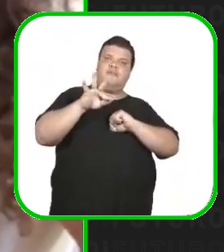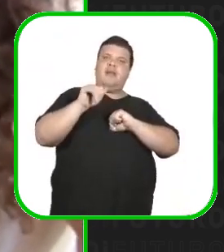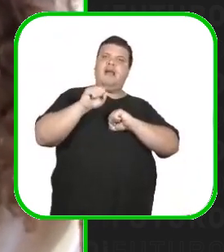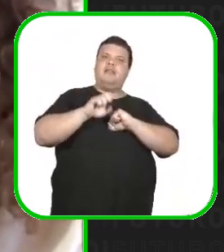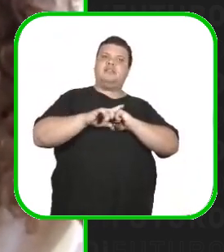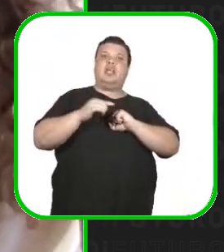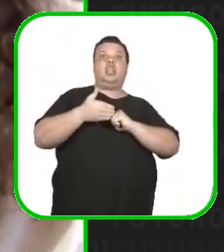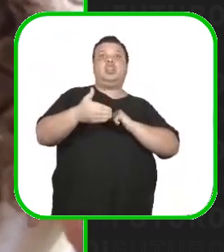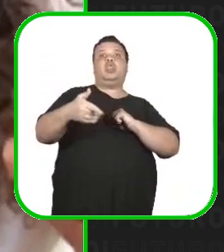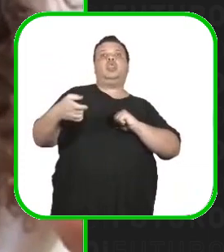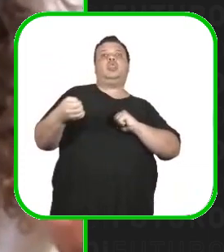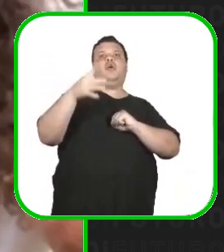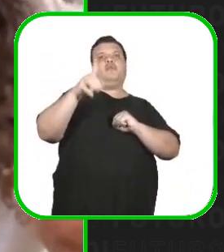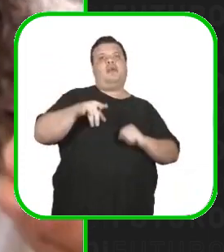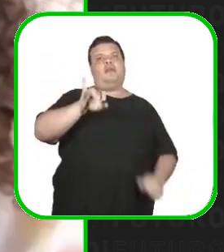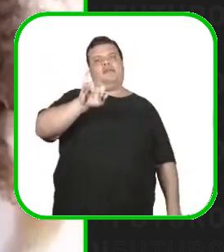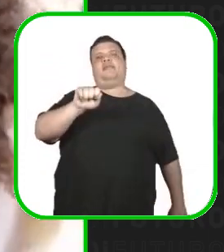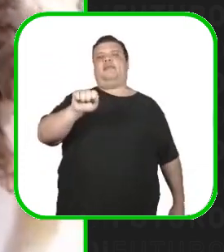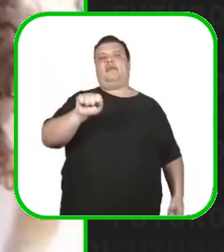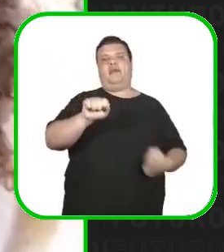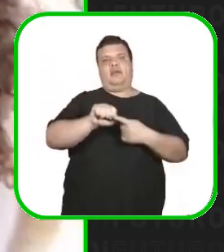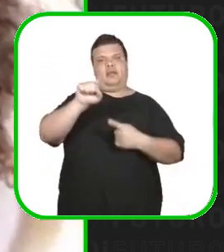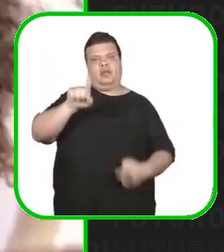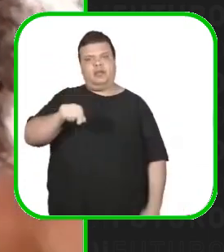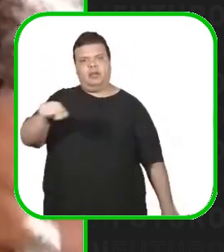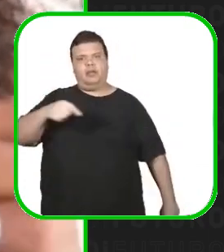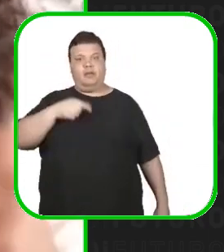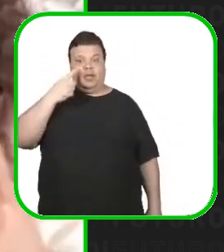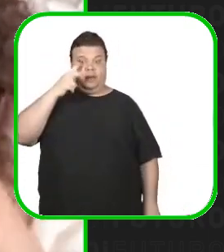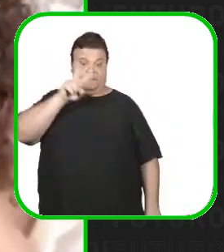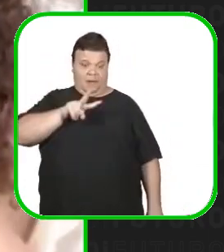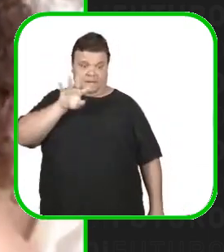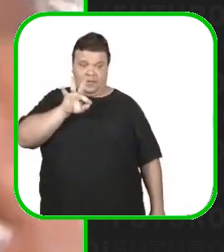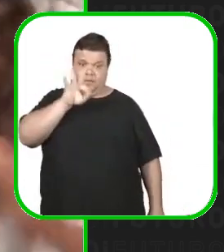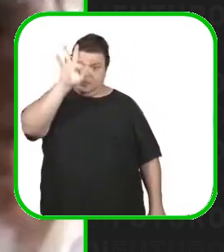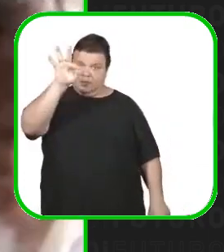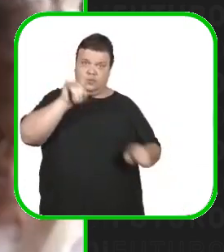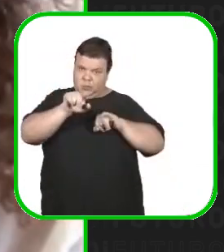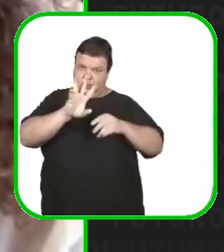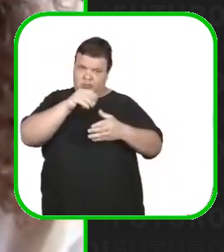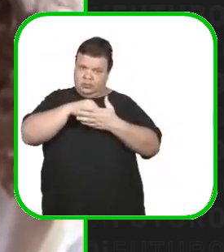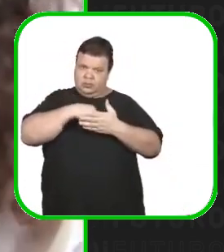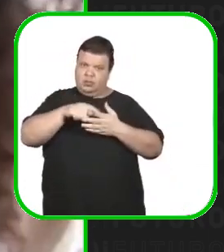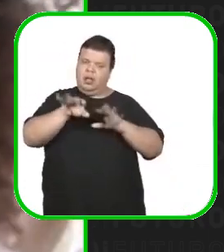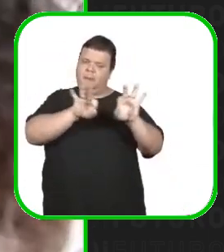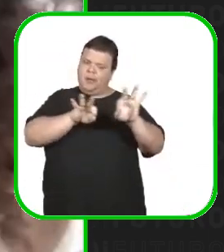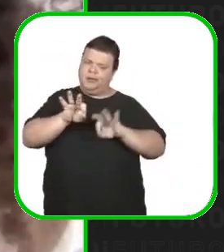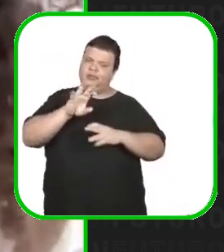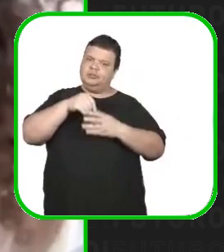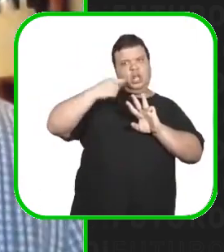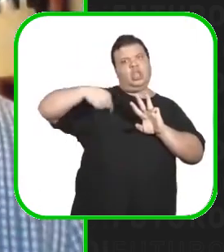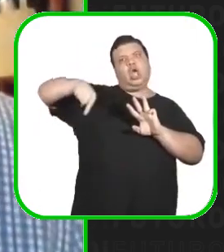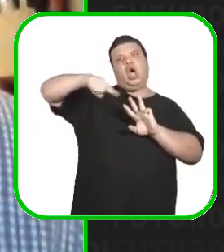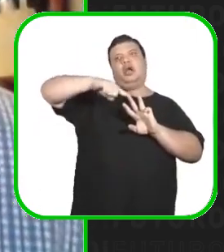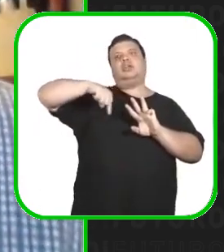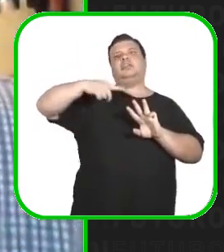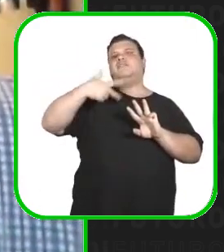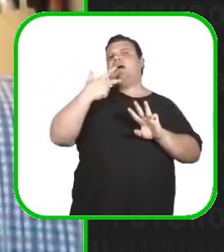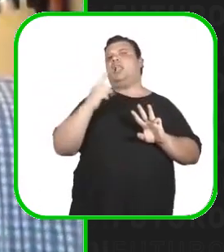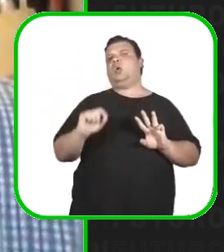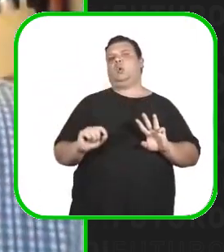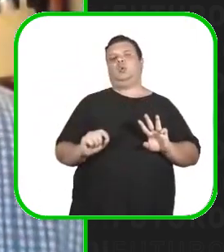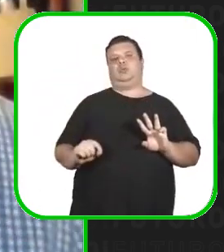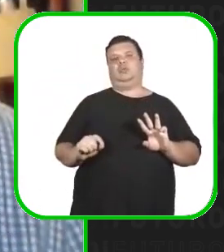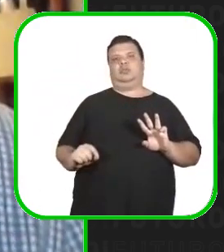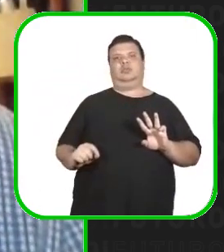used in machine learning projects is the data of oppressive past. Quando